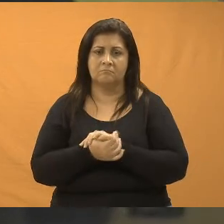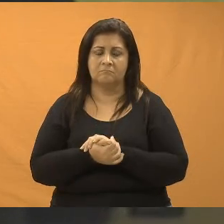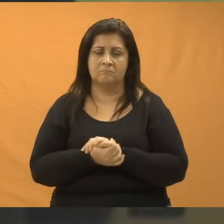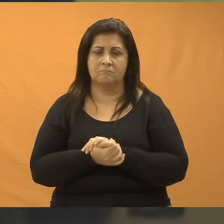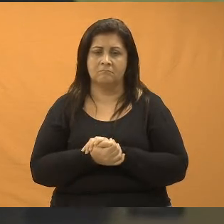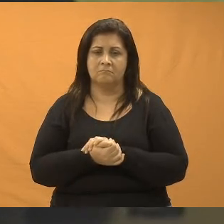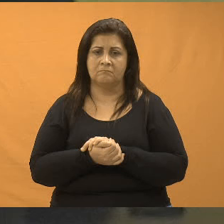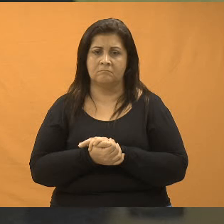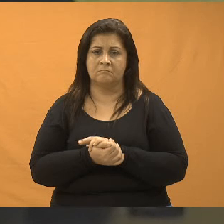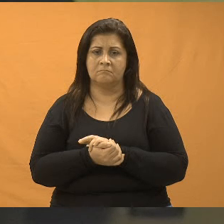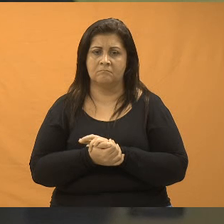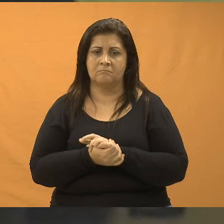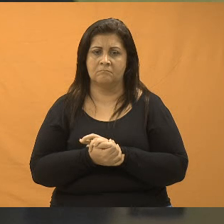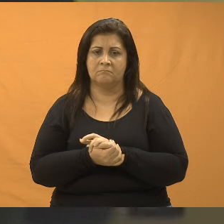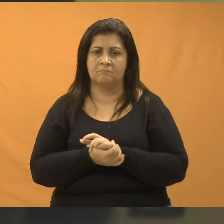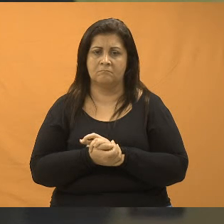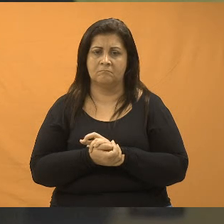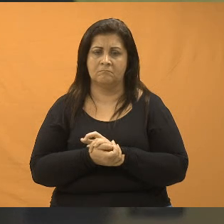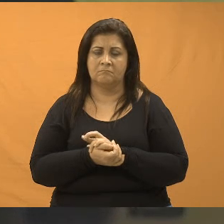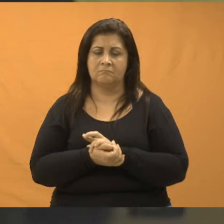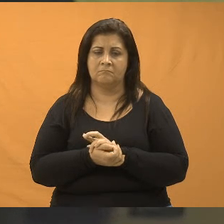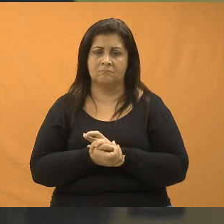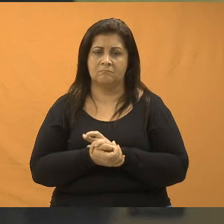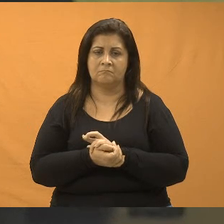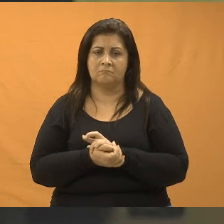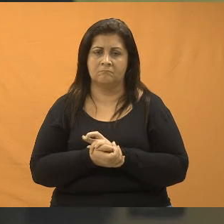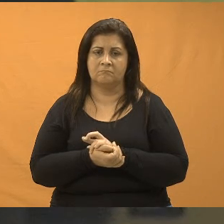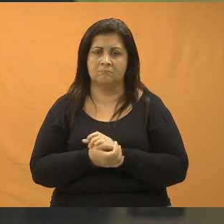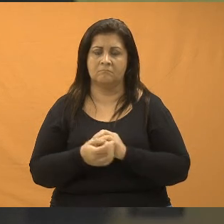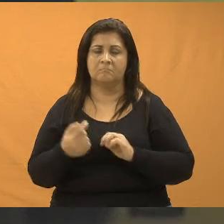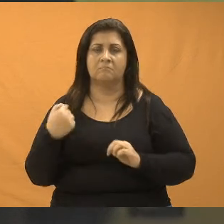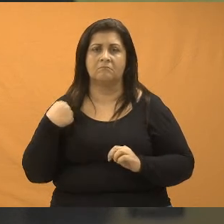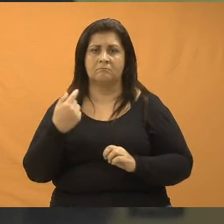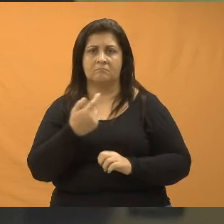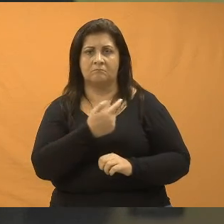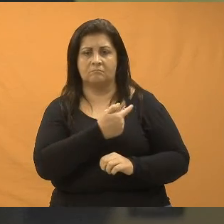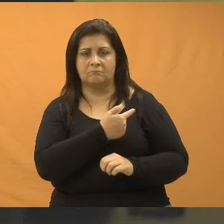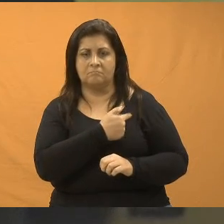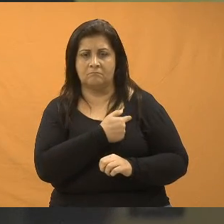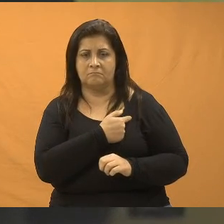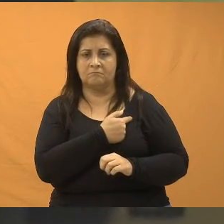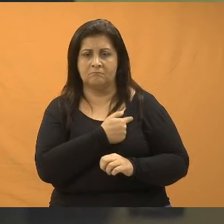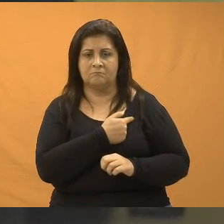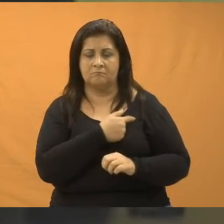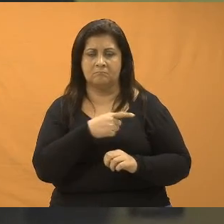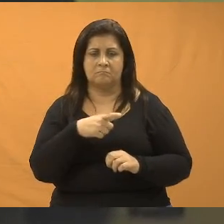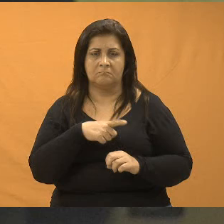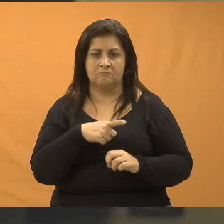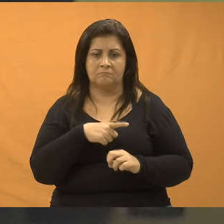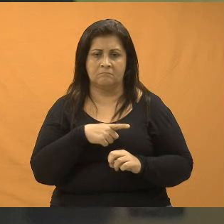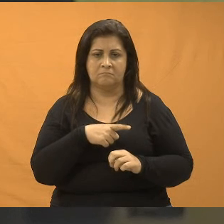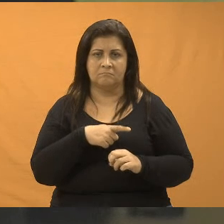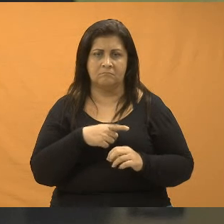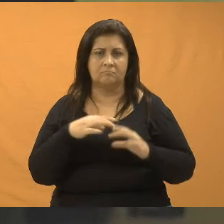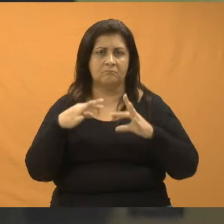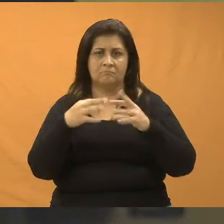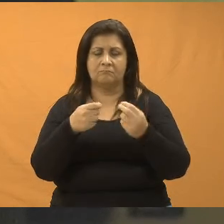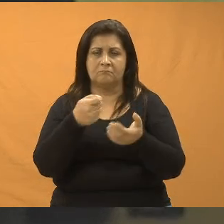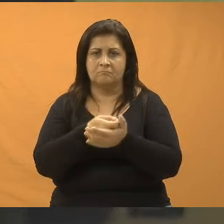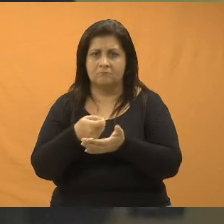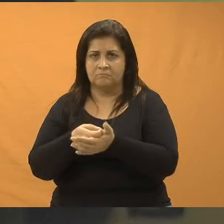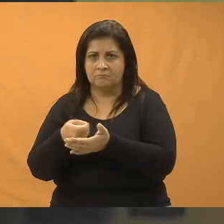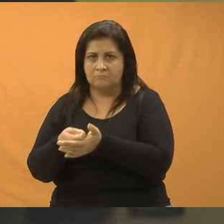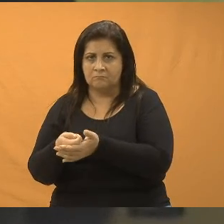isso tem que transitar em julgado. Então, a gente tem toda a nossa... As compras, os gastos da